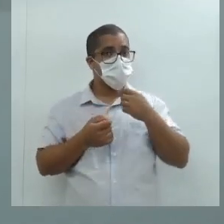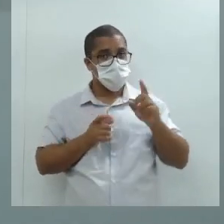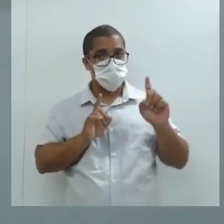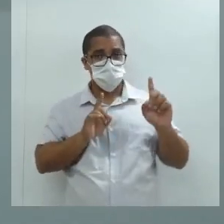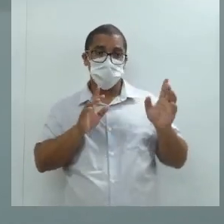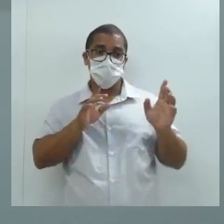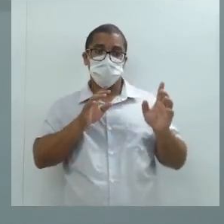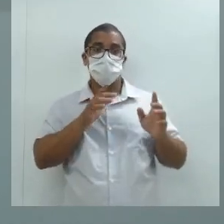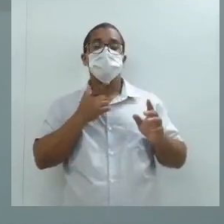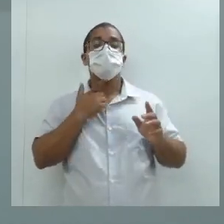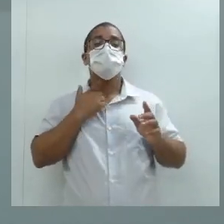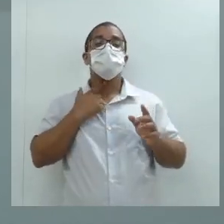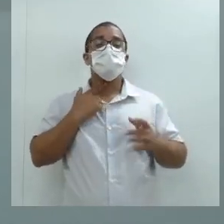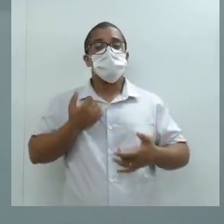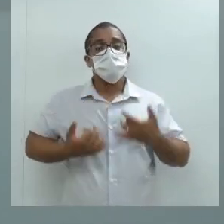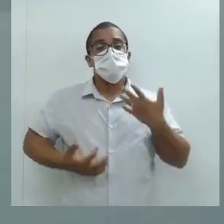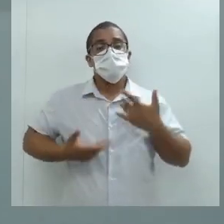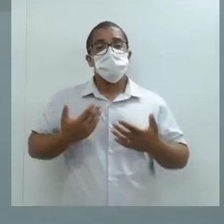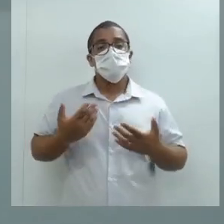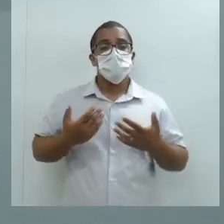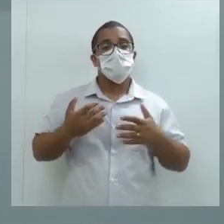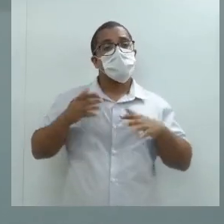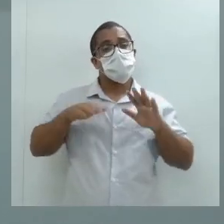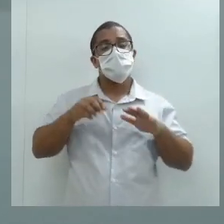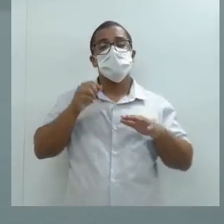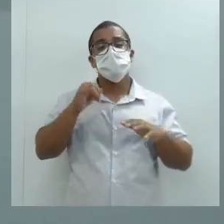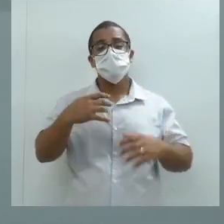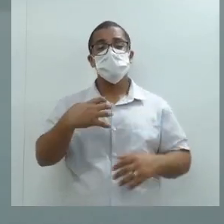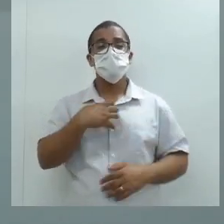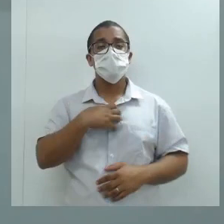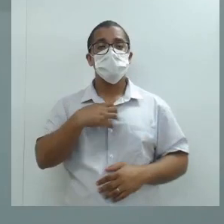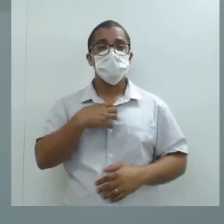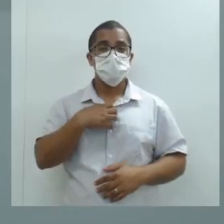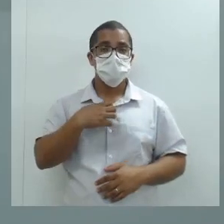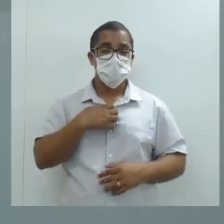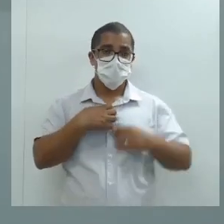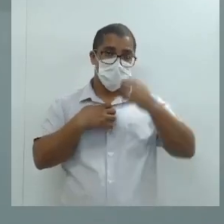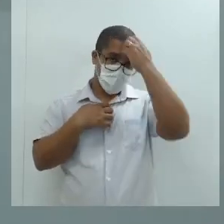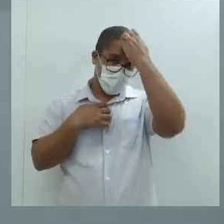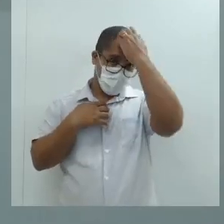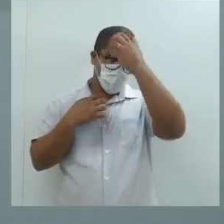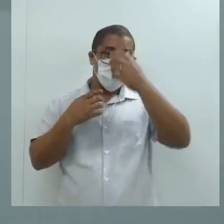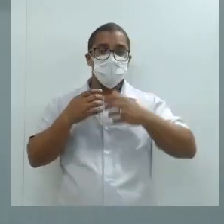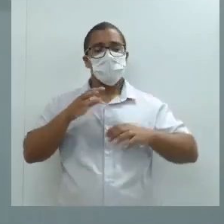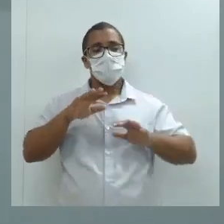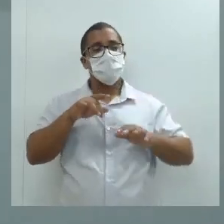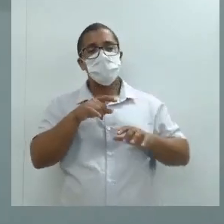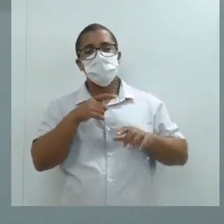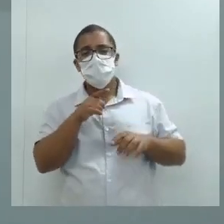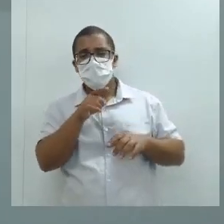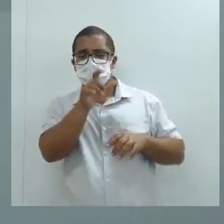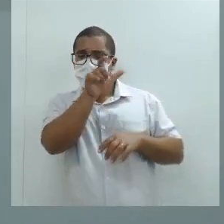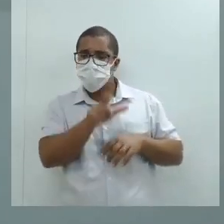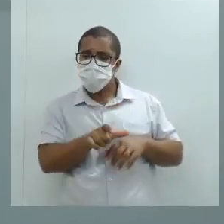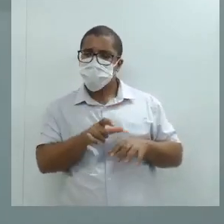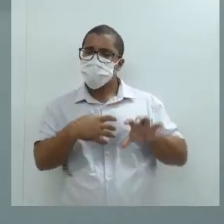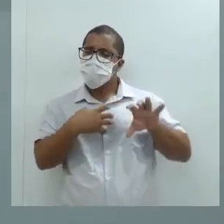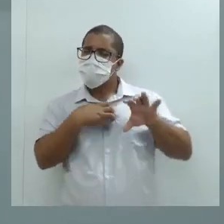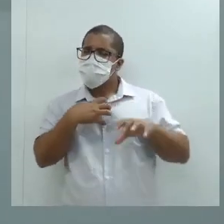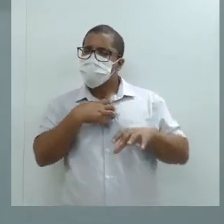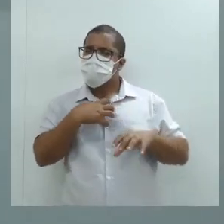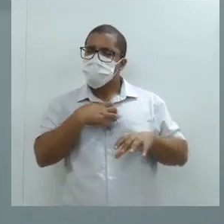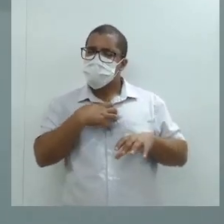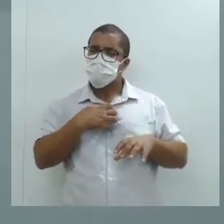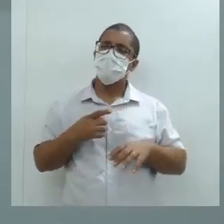essa questão de libido sexual se você sentir realmente um sentimento pelaquela outra pessoa para poder